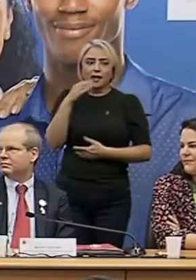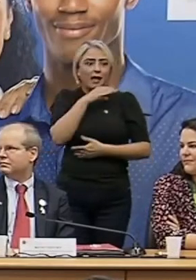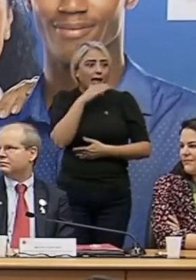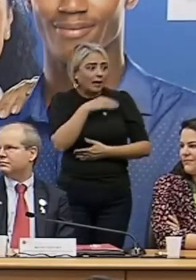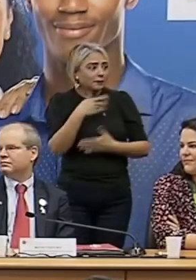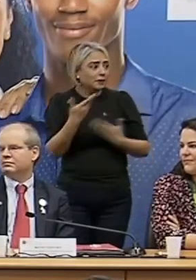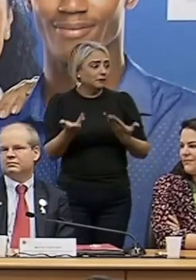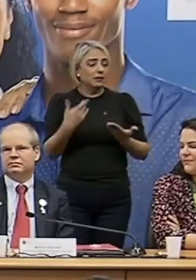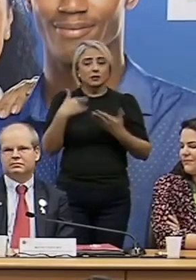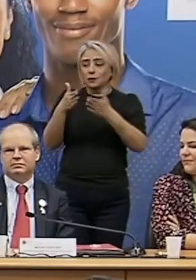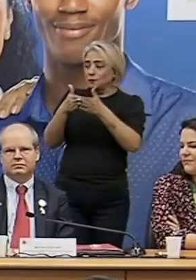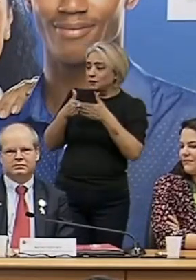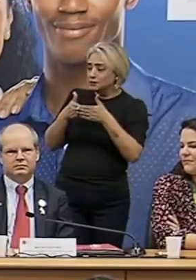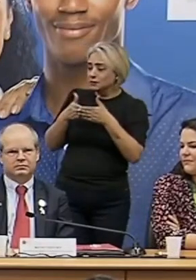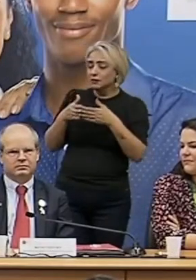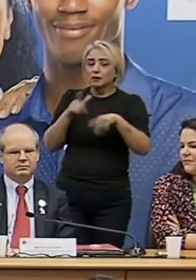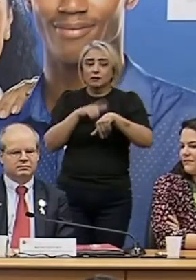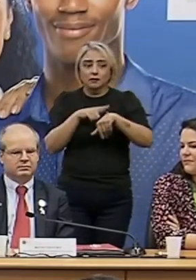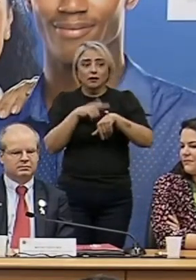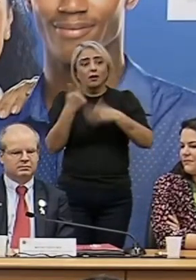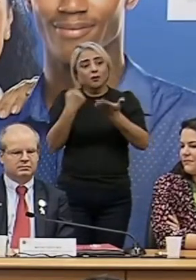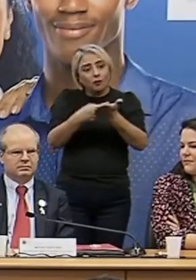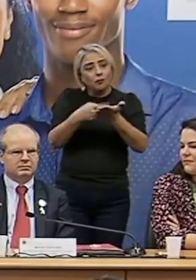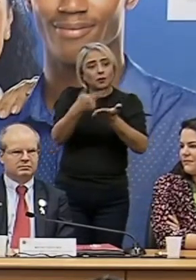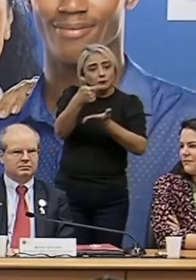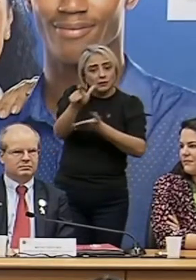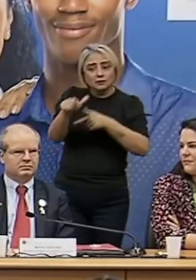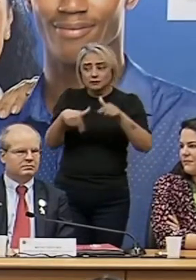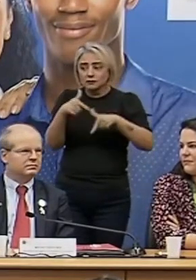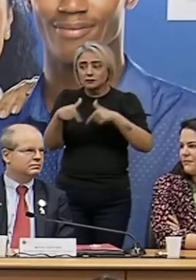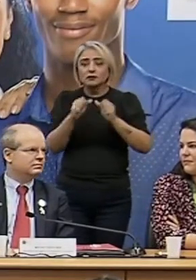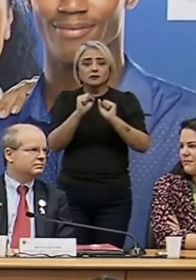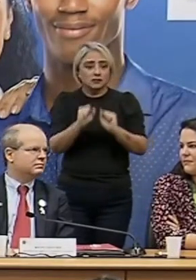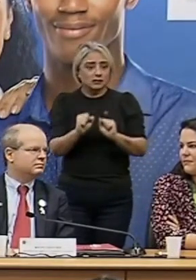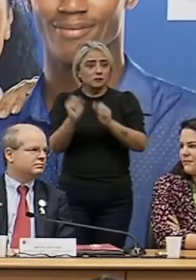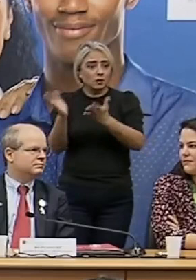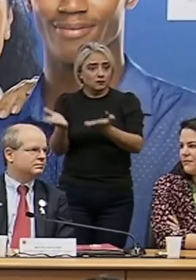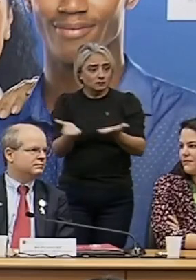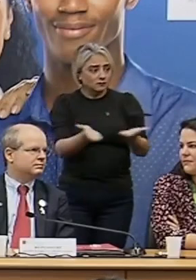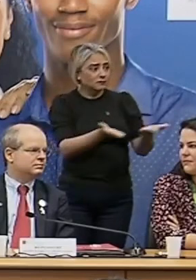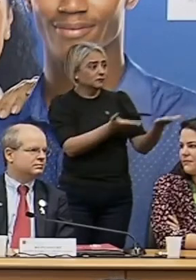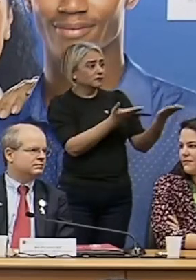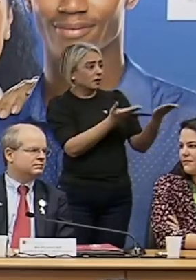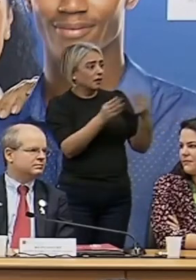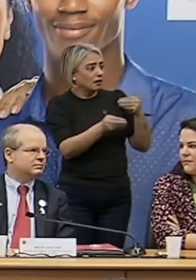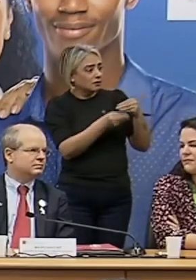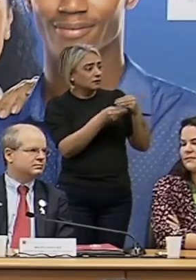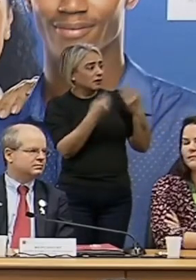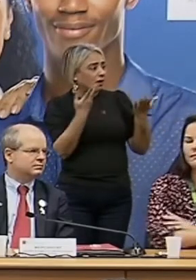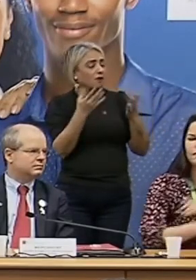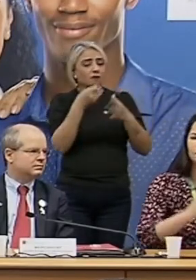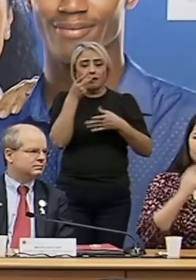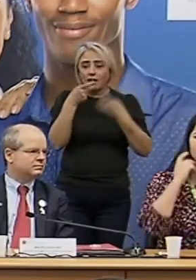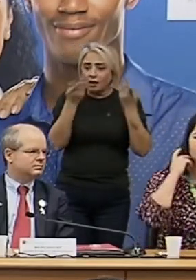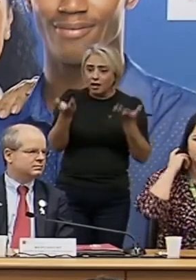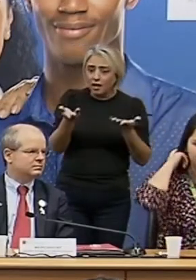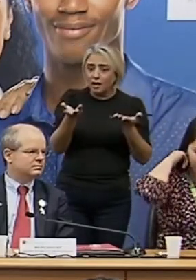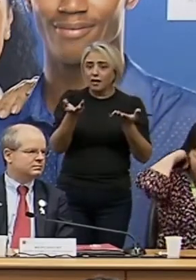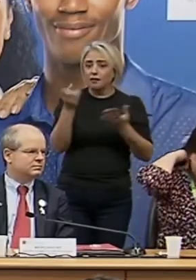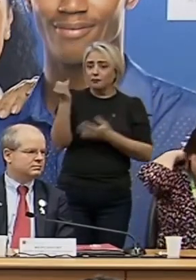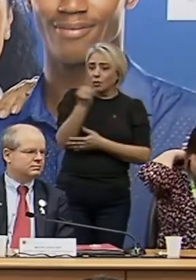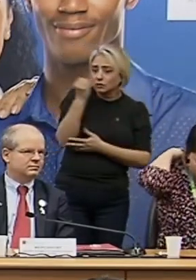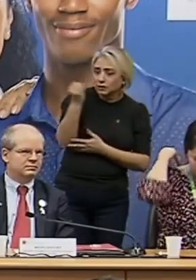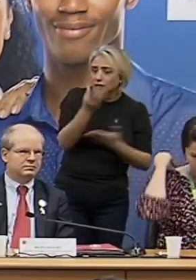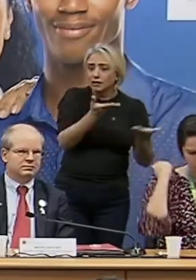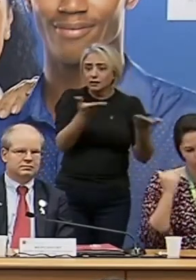né? Eu pediria, dado a outras agendas, que vocês possam acrescentar algum ponto que considerem